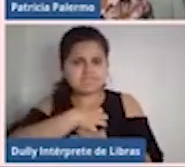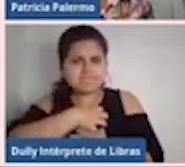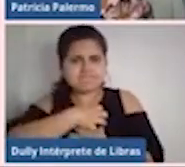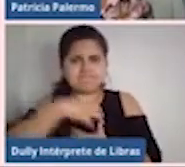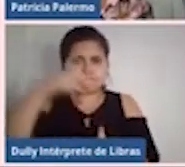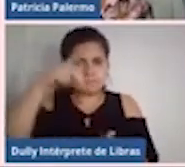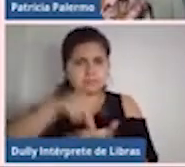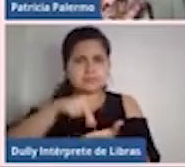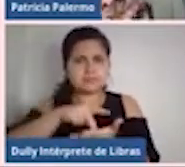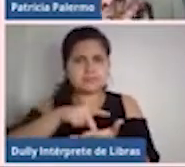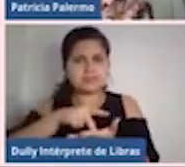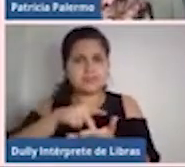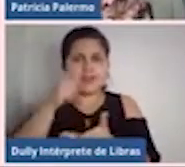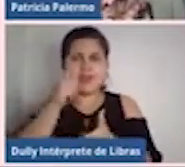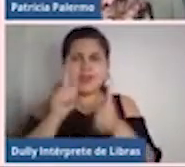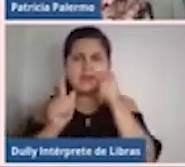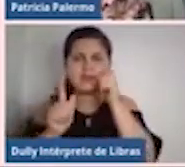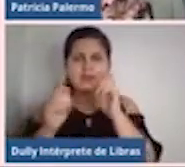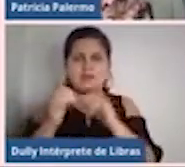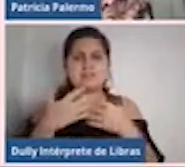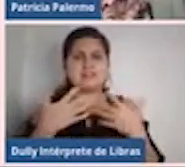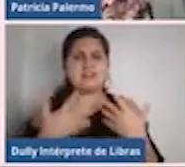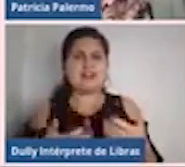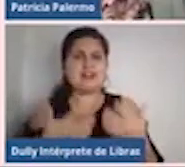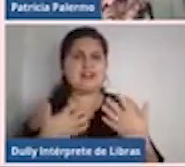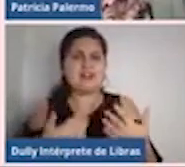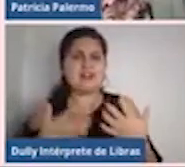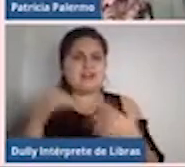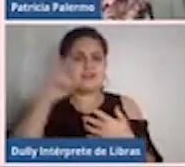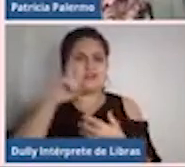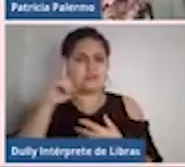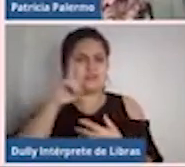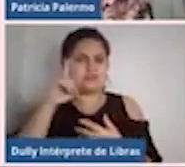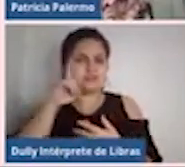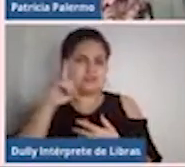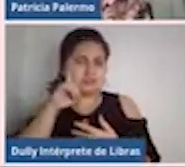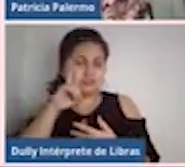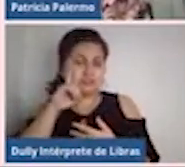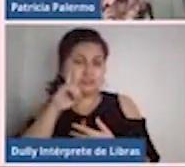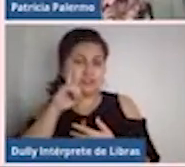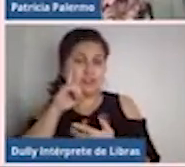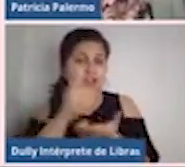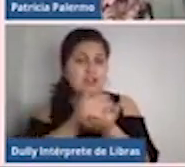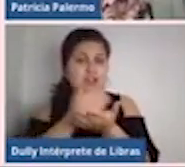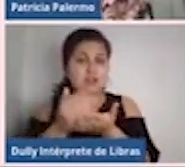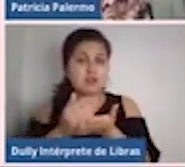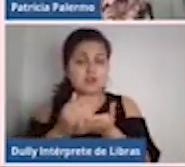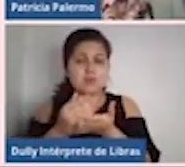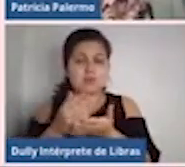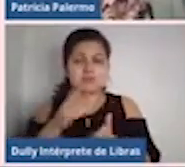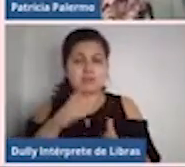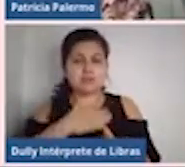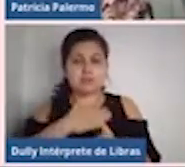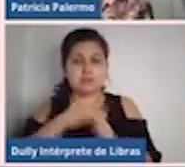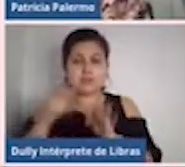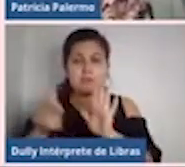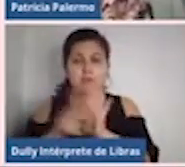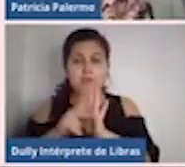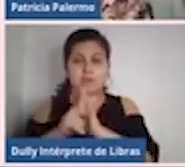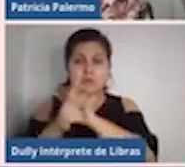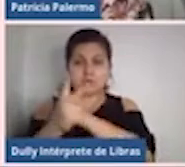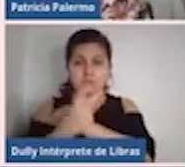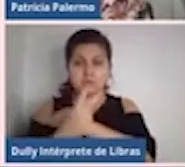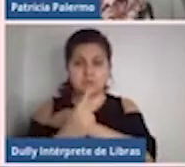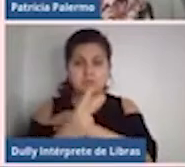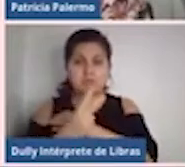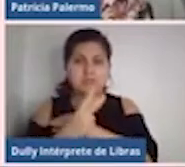sentimentos, ela consegue ser mais leve no dia a dia. E aí entra a questão do autocuidado, Roberta, que tu me perguntou,